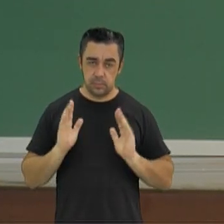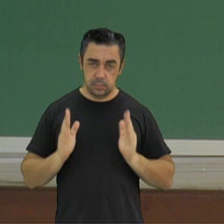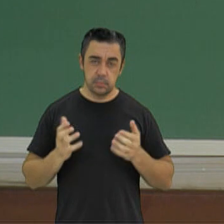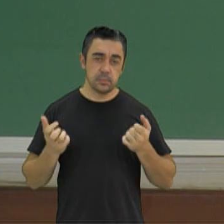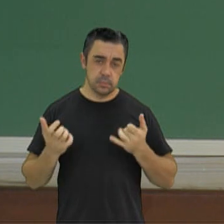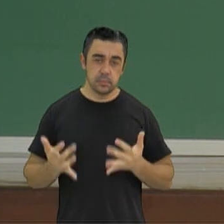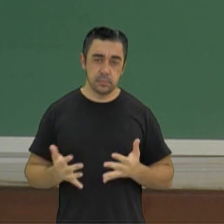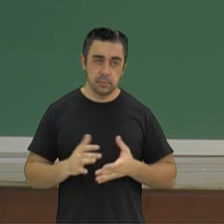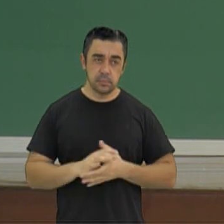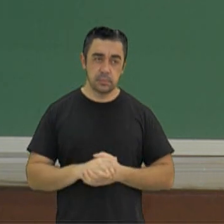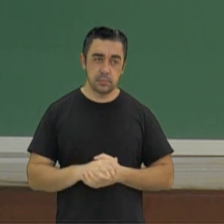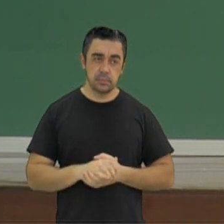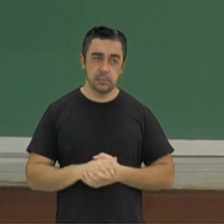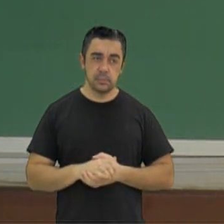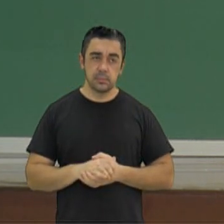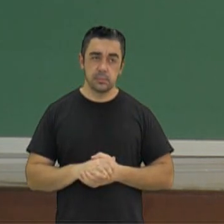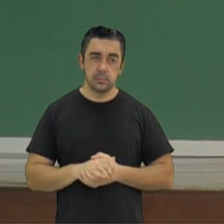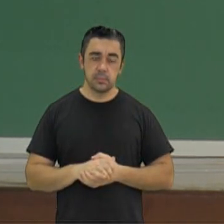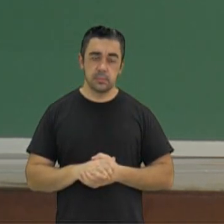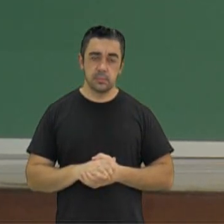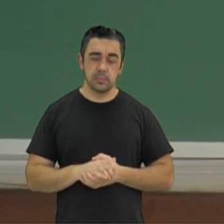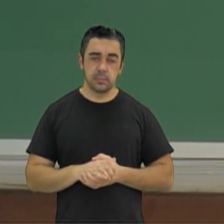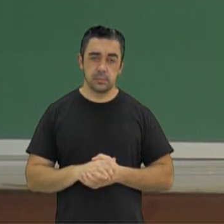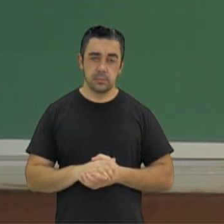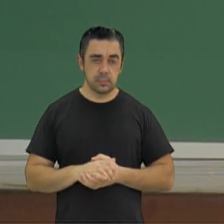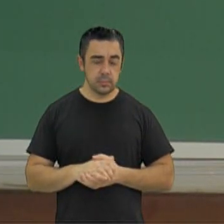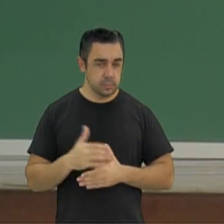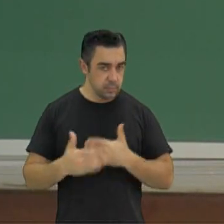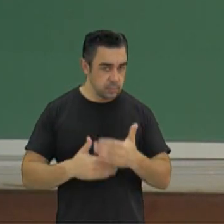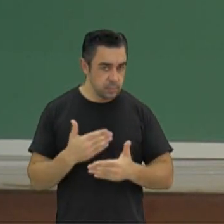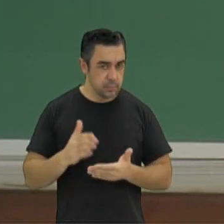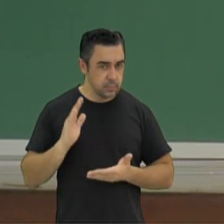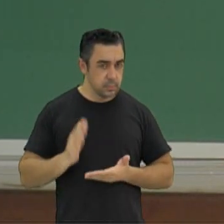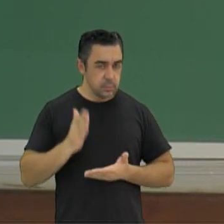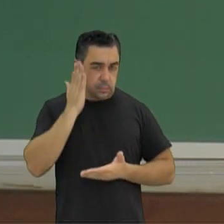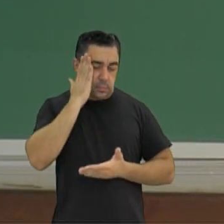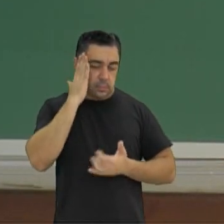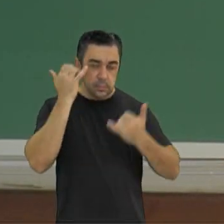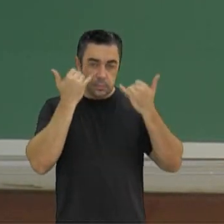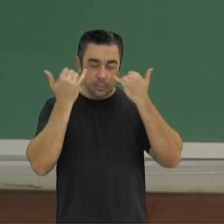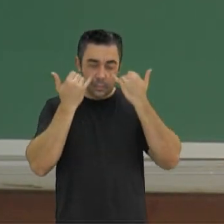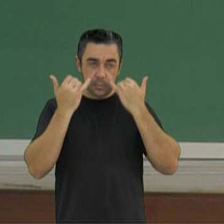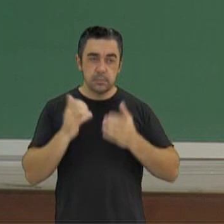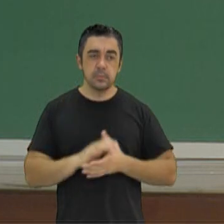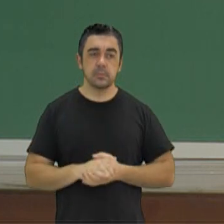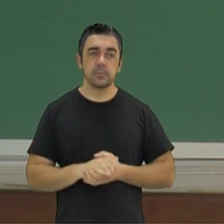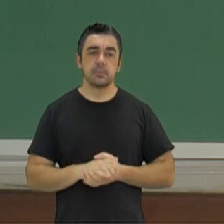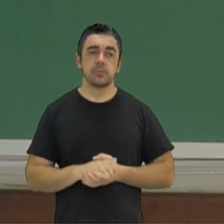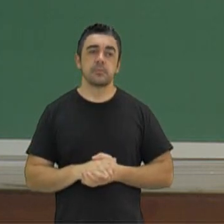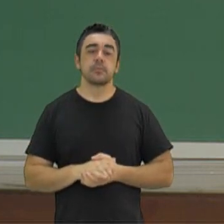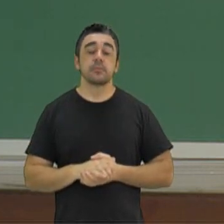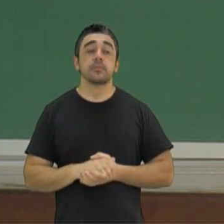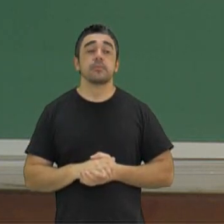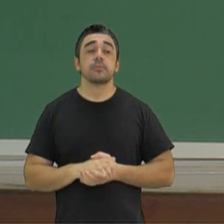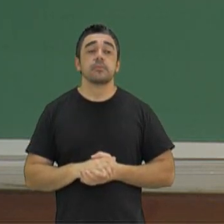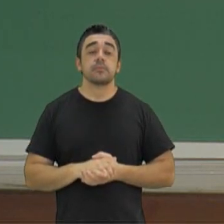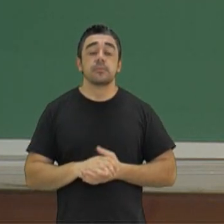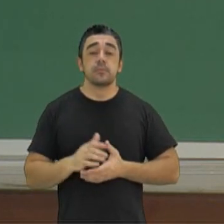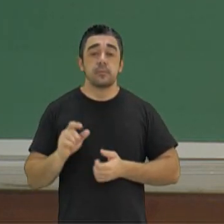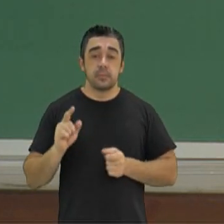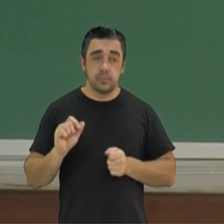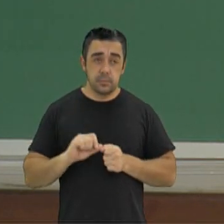tamanho, ok? Vamos lá então à frente. Então você já tem essas informações. O que a gente vai ter que calcular aqui?